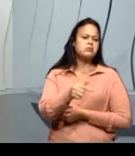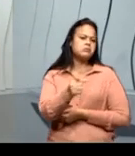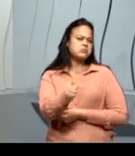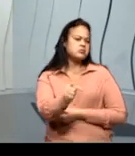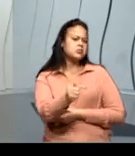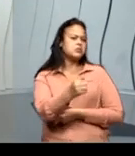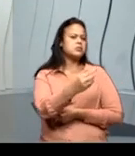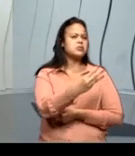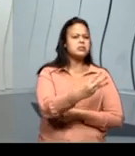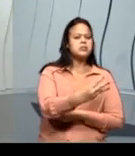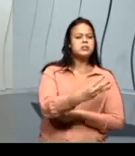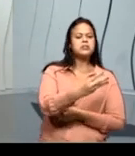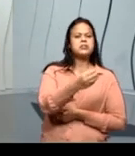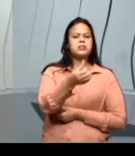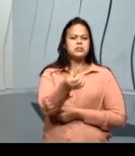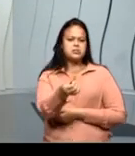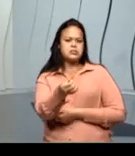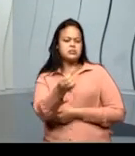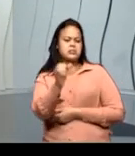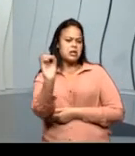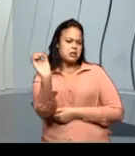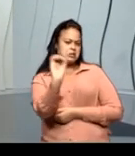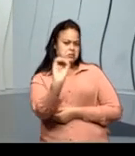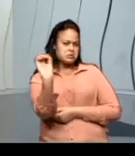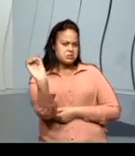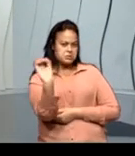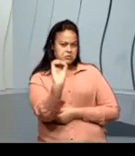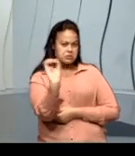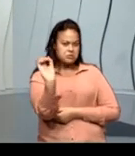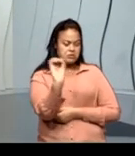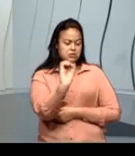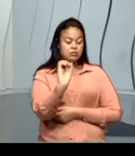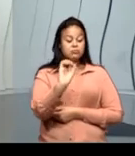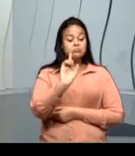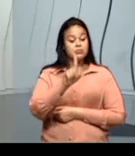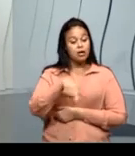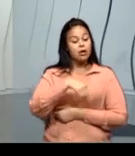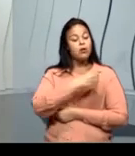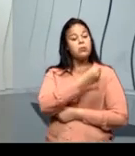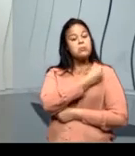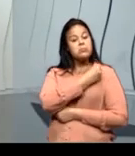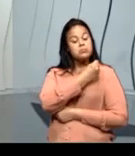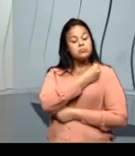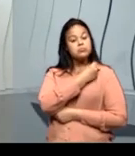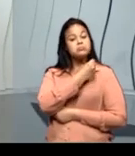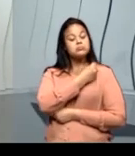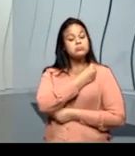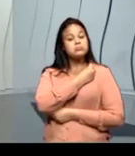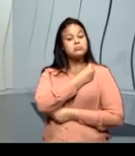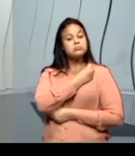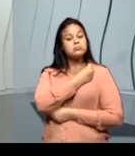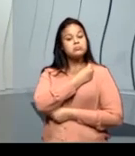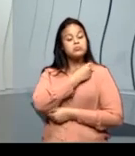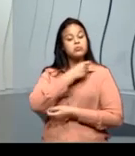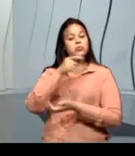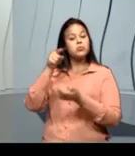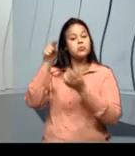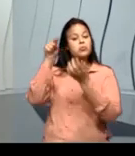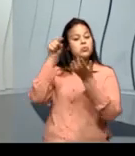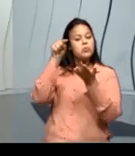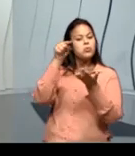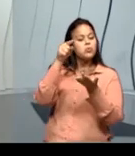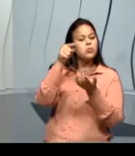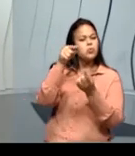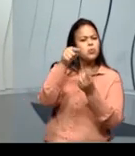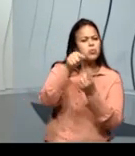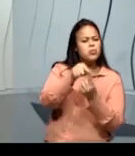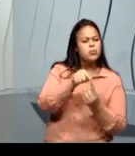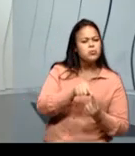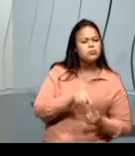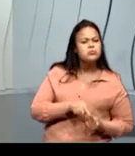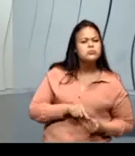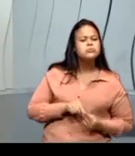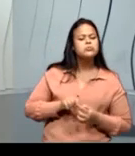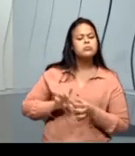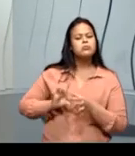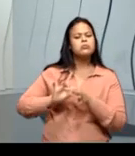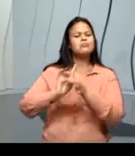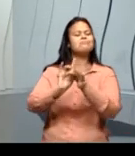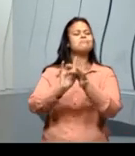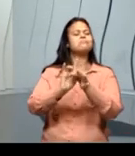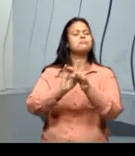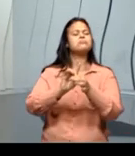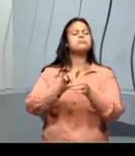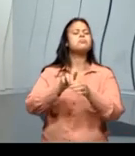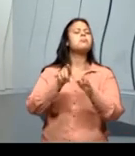35,7, 36 graus Celsius. É um número que, de acordo com o contexto, também explica bem o que é que